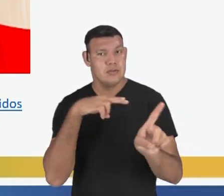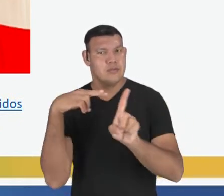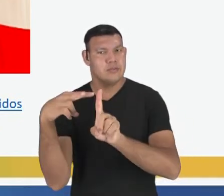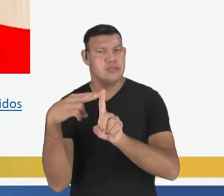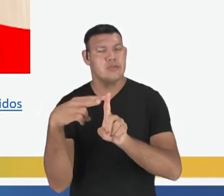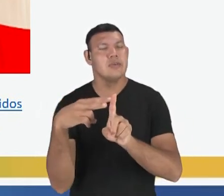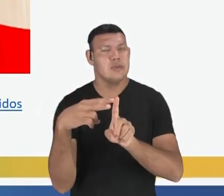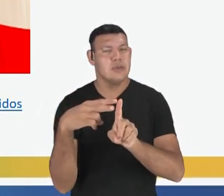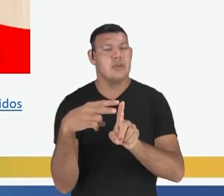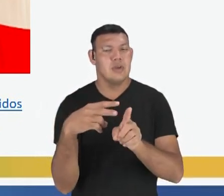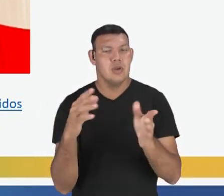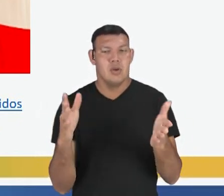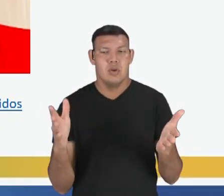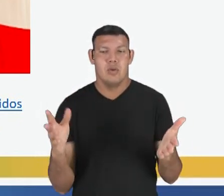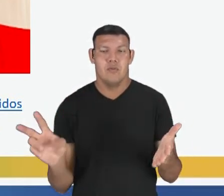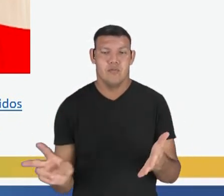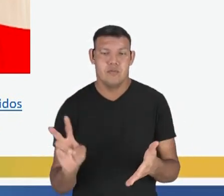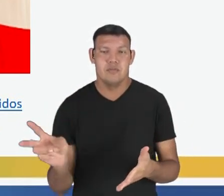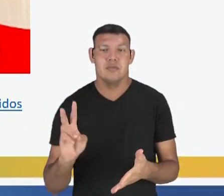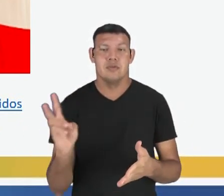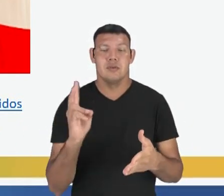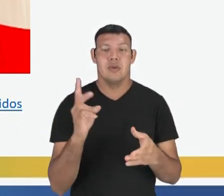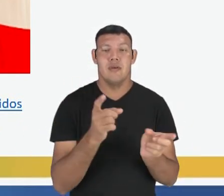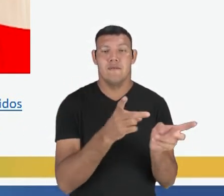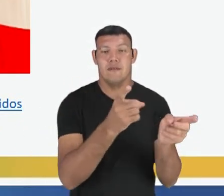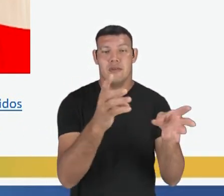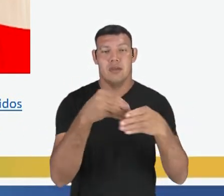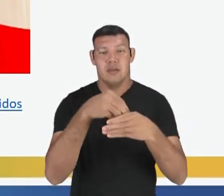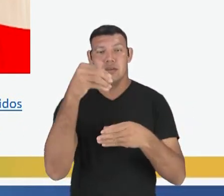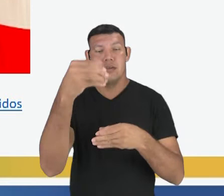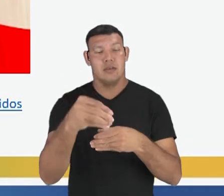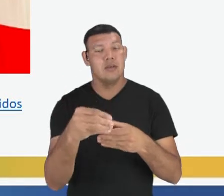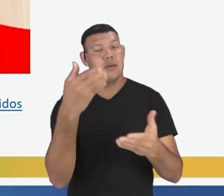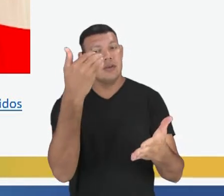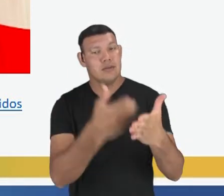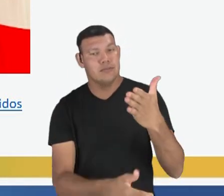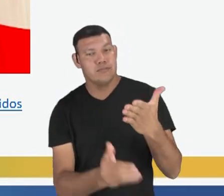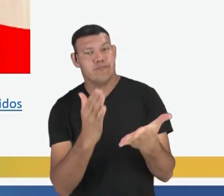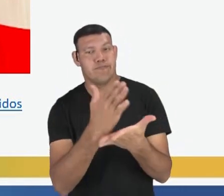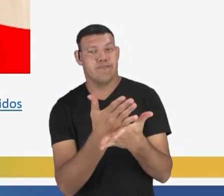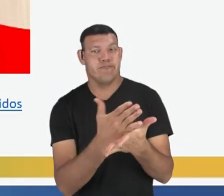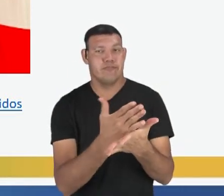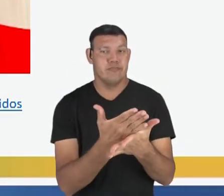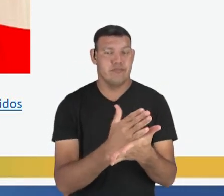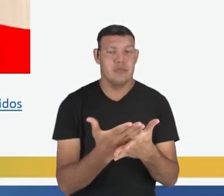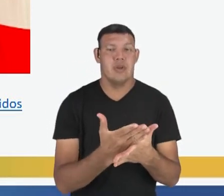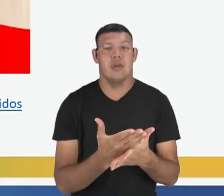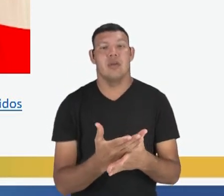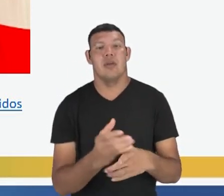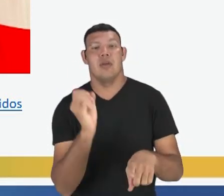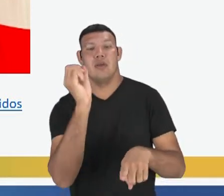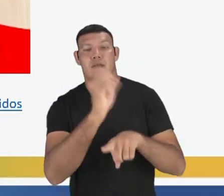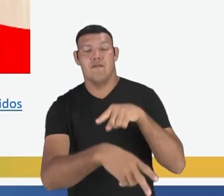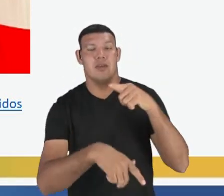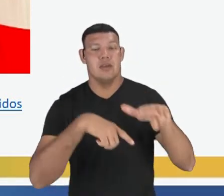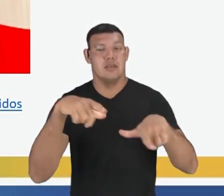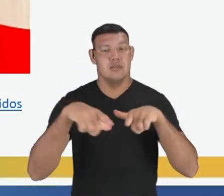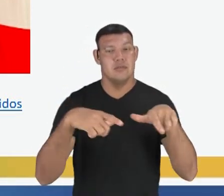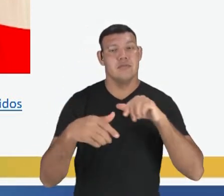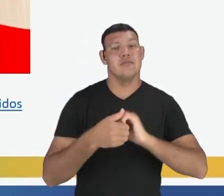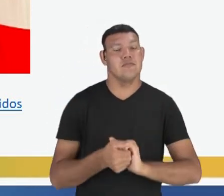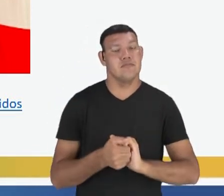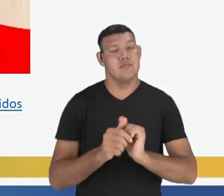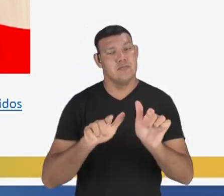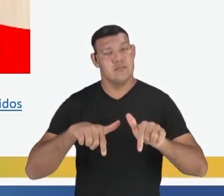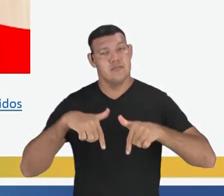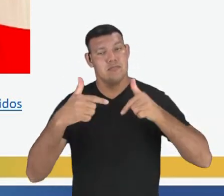mercado interno, bem como sua economia, evitando perda de divisas, desemprego frente ao desafio dos BRICS. Isso